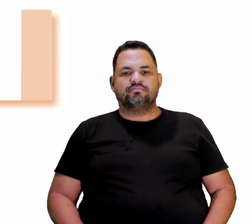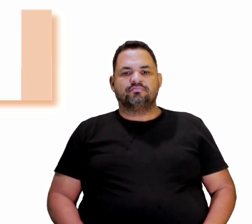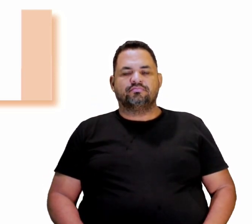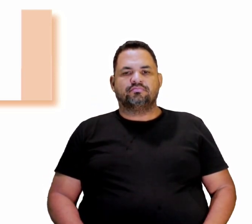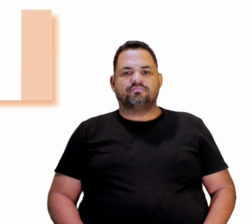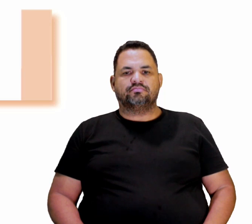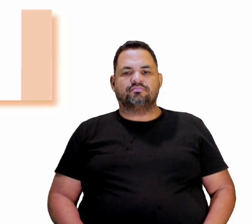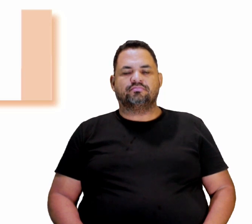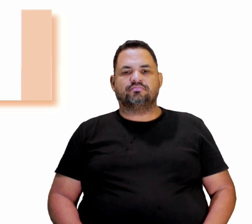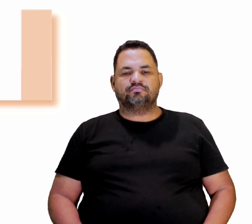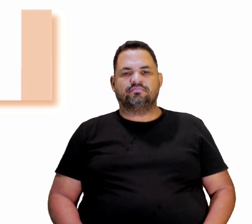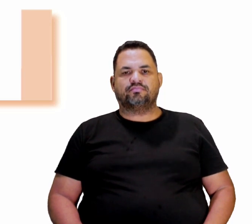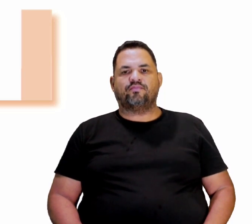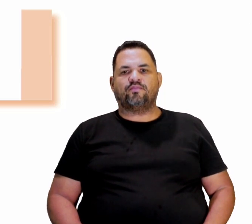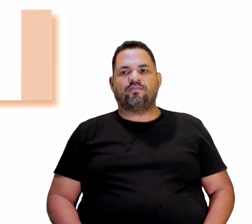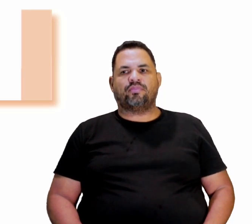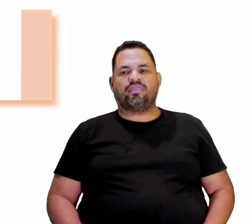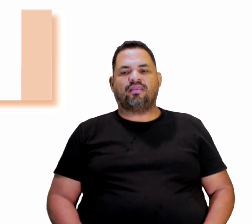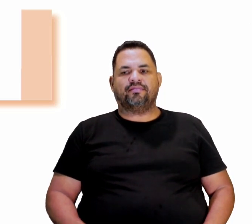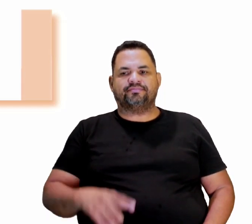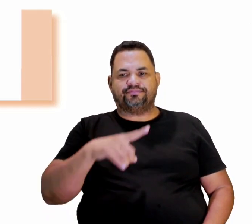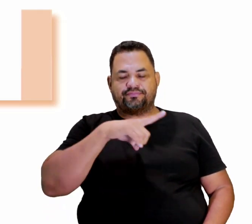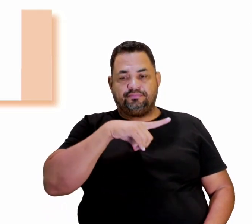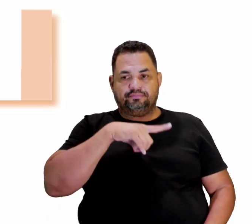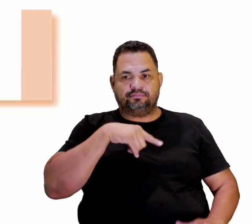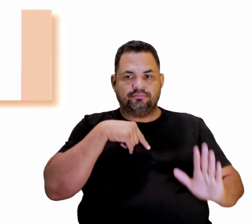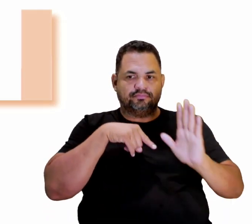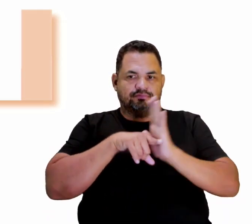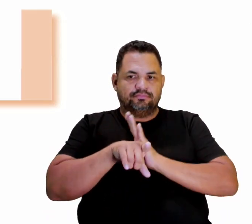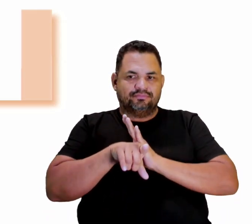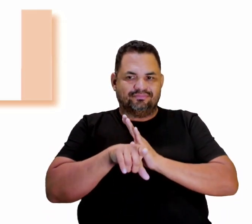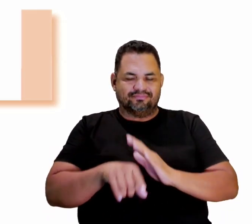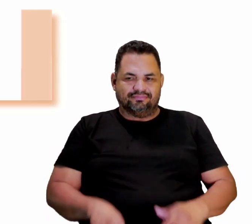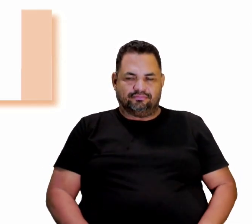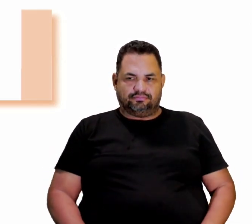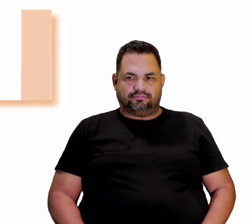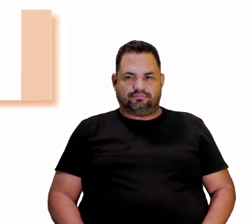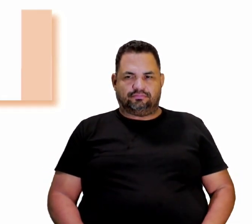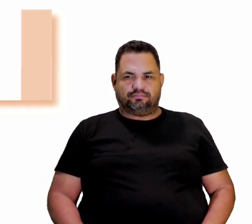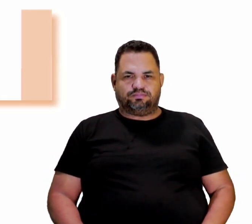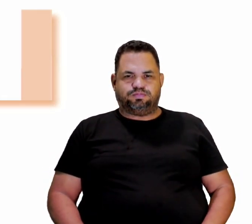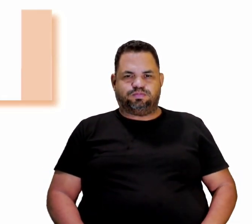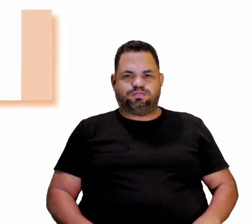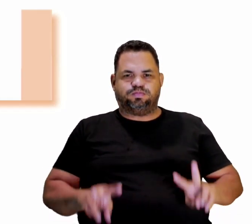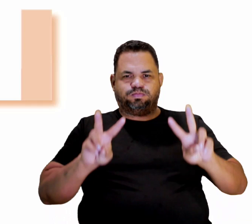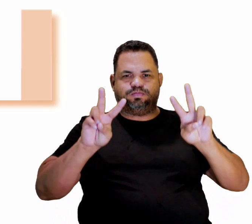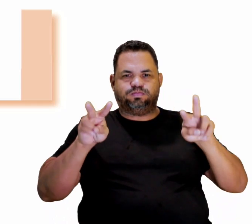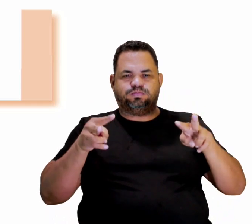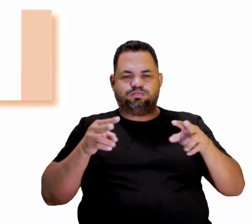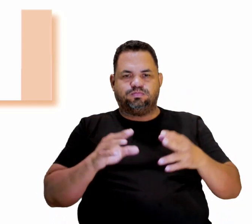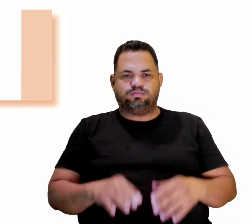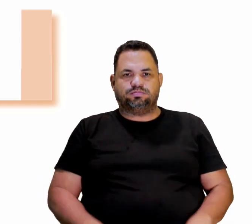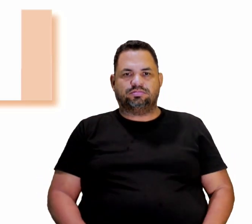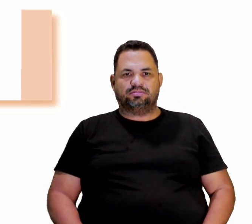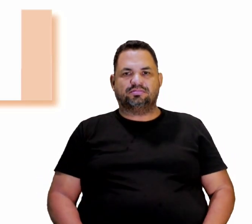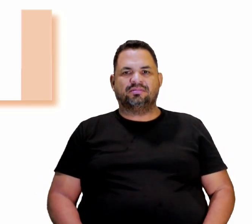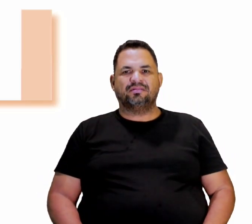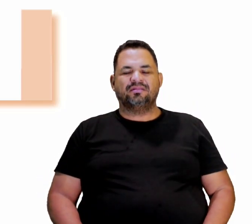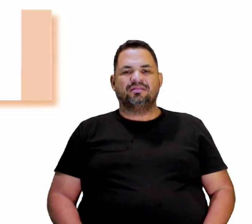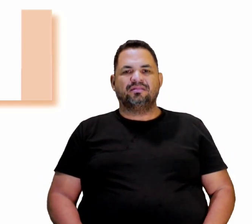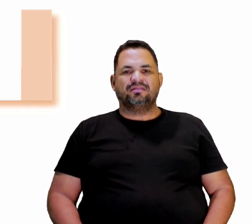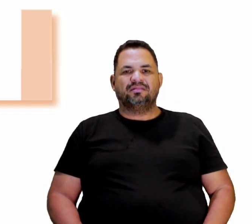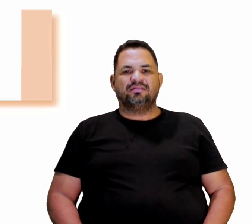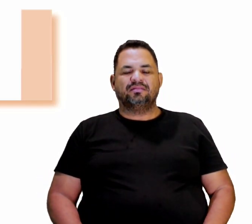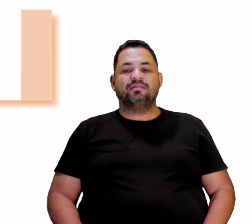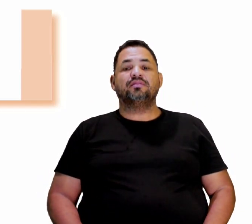negativo interrogativa e temos a pergunta aqui do nosso tarô do nosso título que é origam